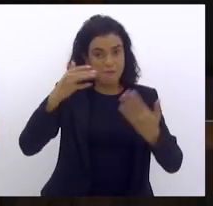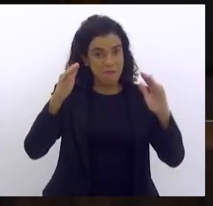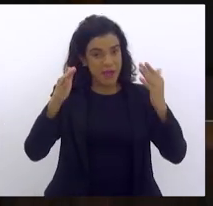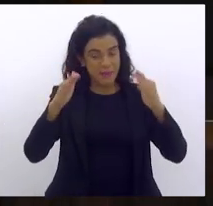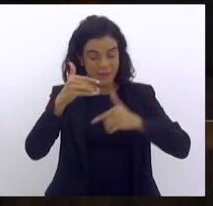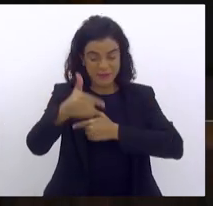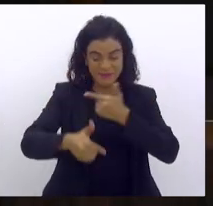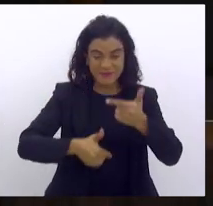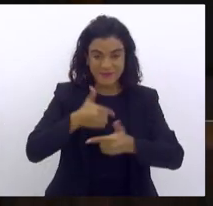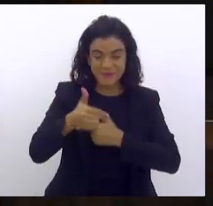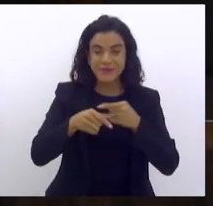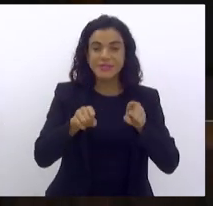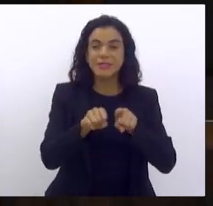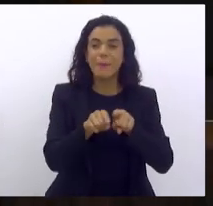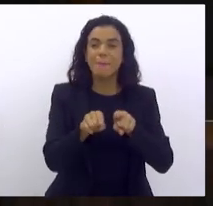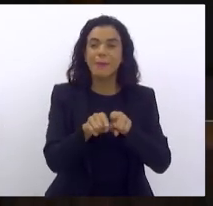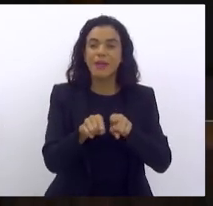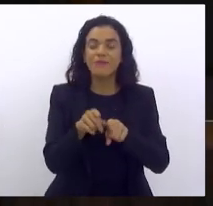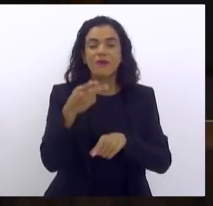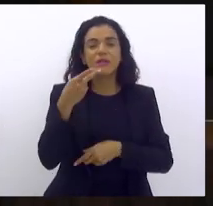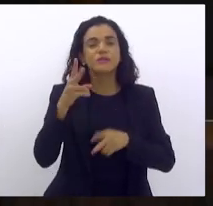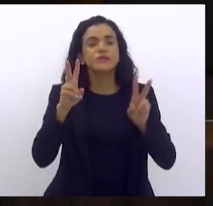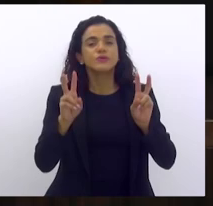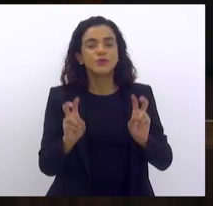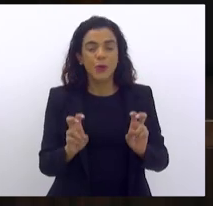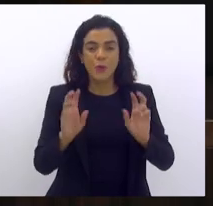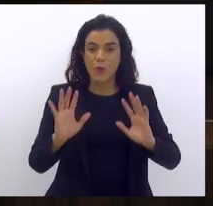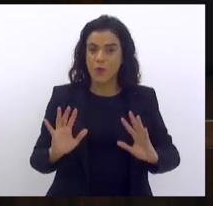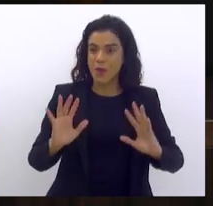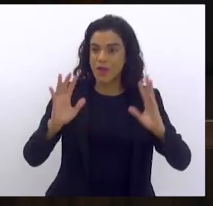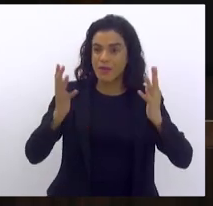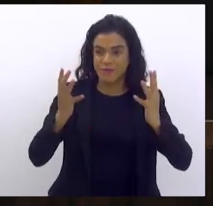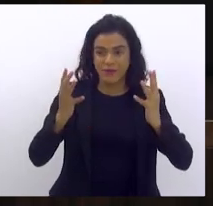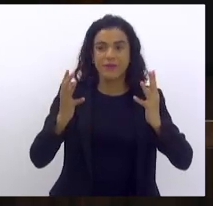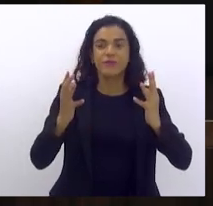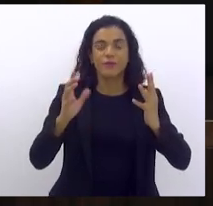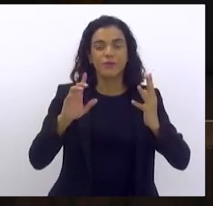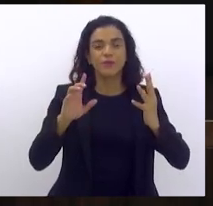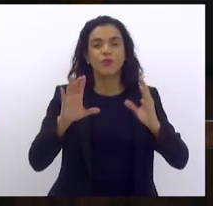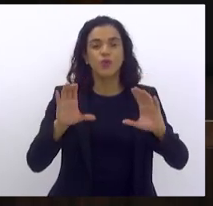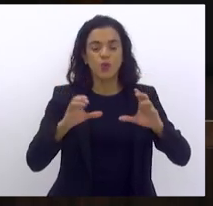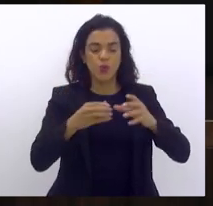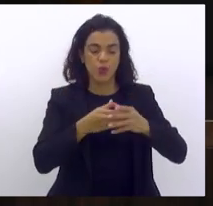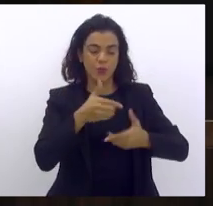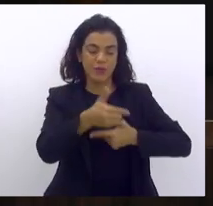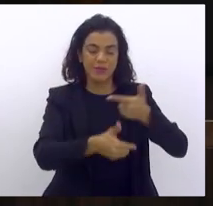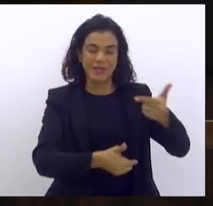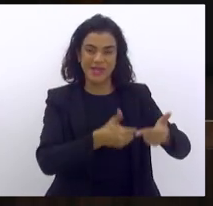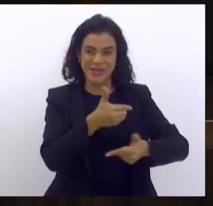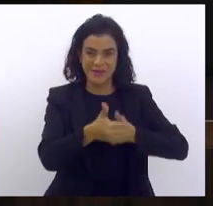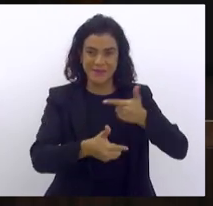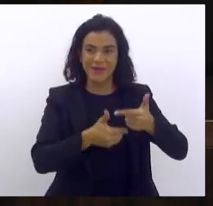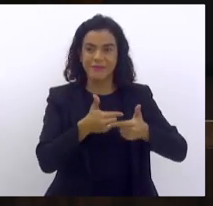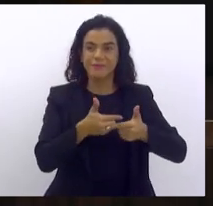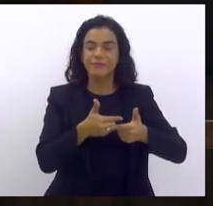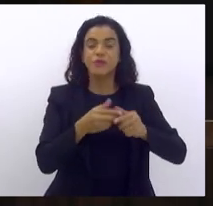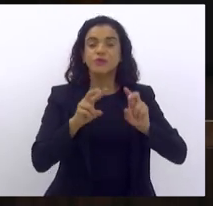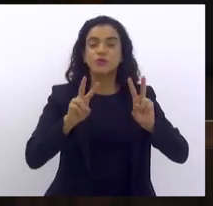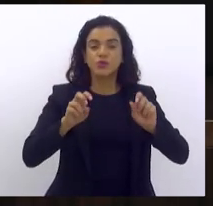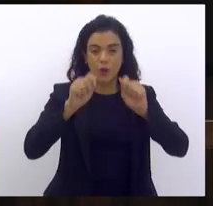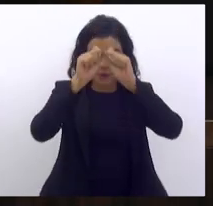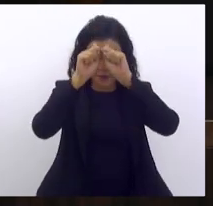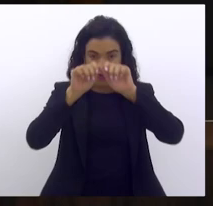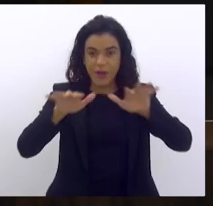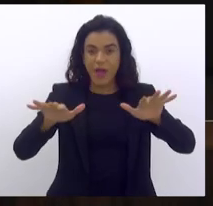trabalho. Também quero falar aqui a respeito do evento que nós tivemos da frente parlamentar aqui, tá? Sobre o autismo,